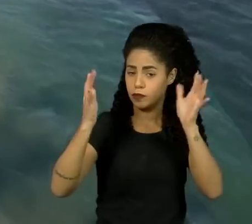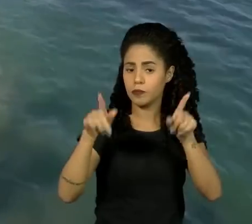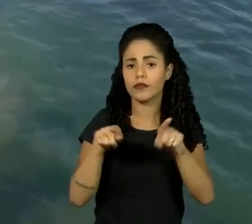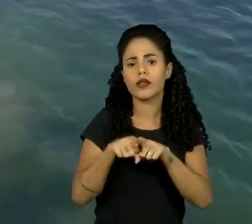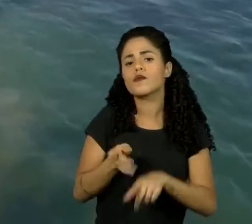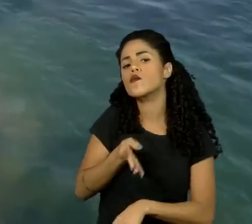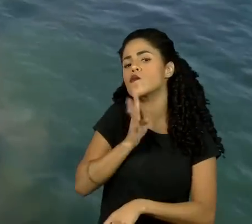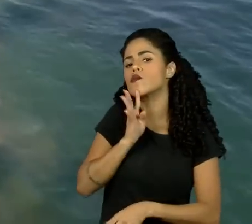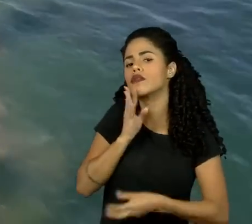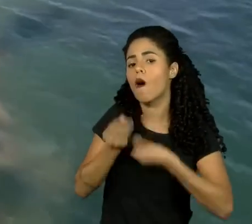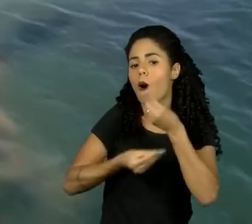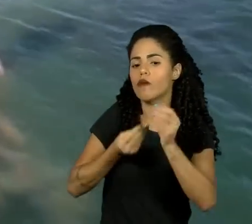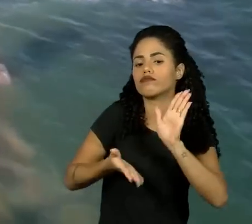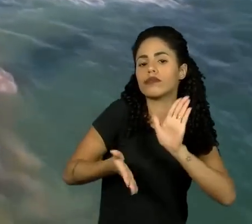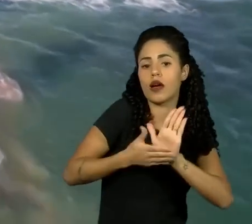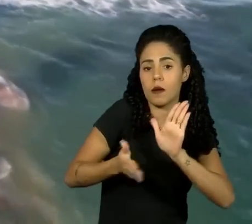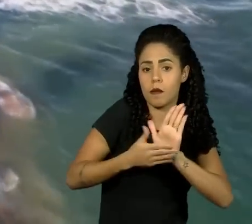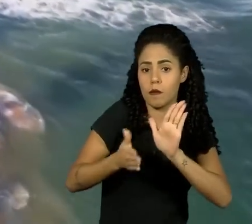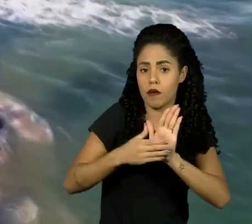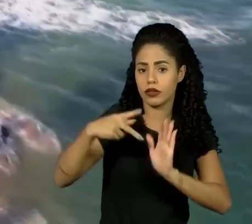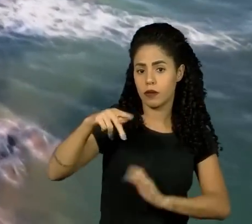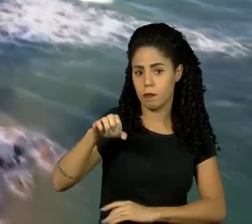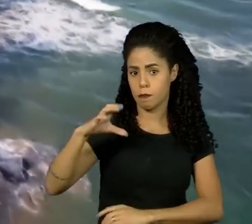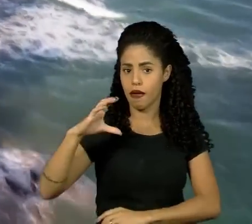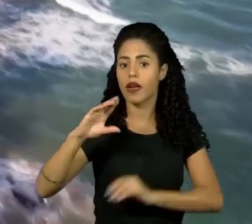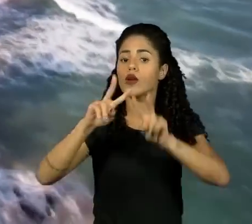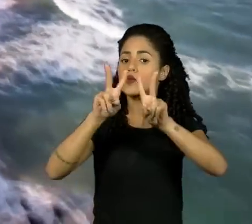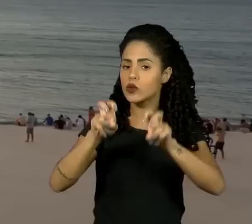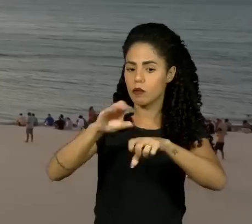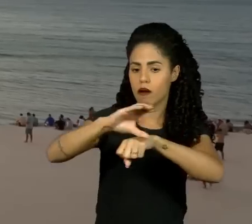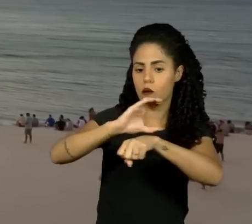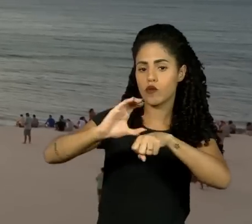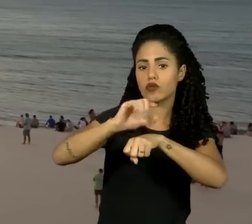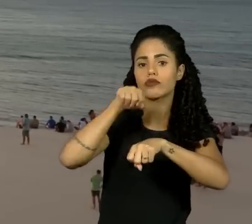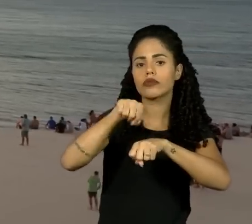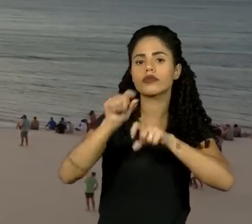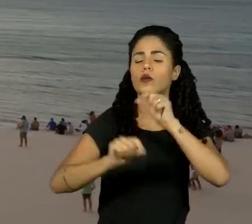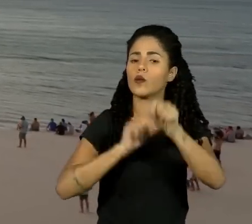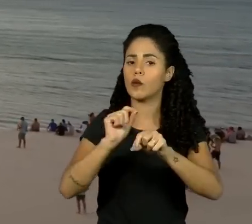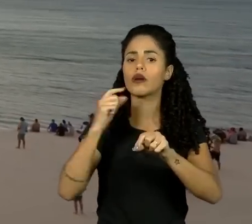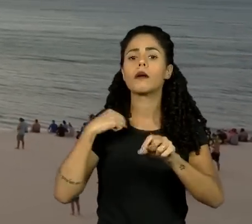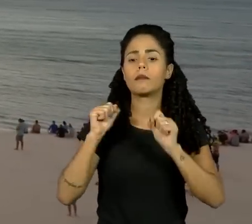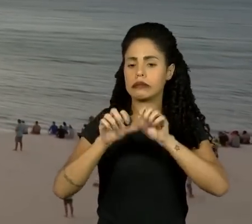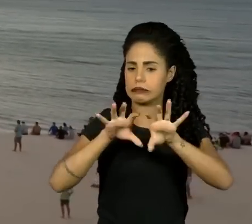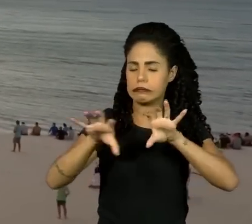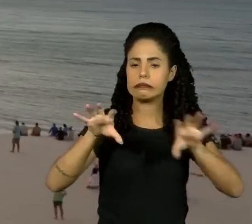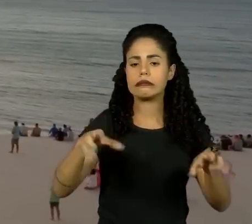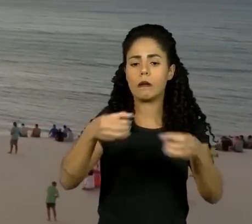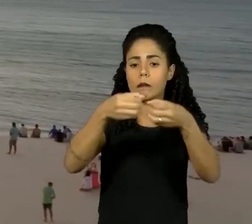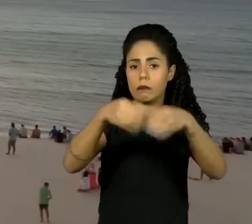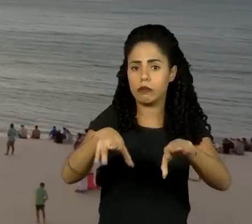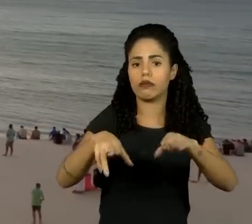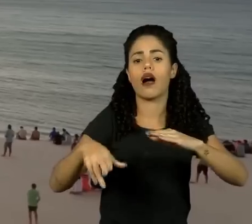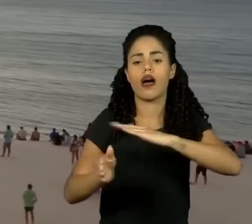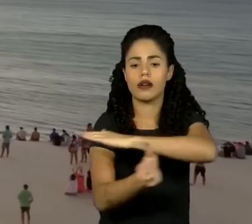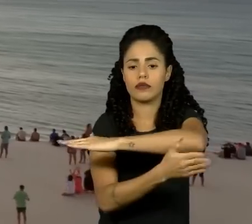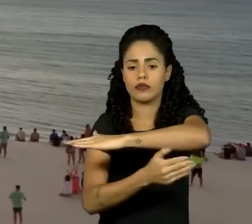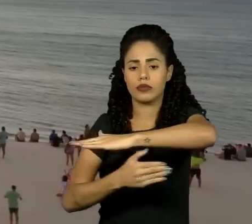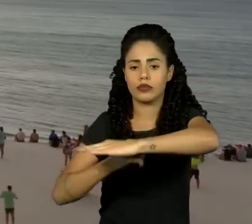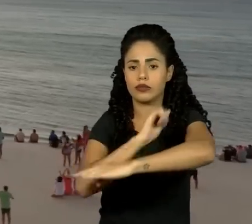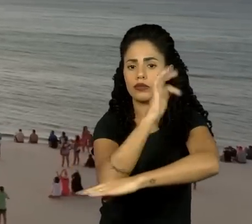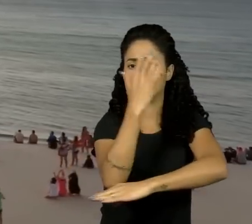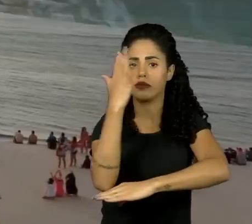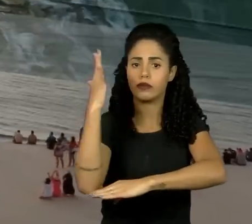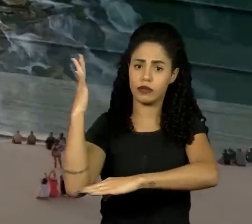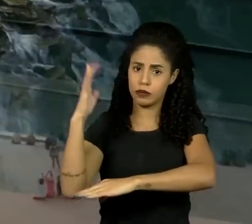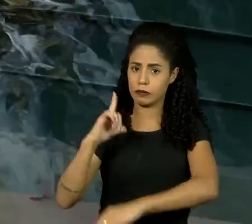Conheça também a proposta polêmica de emenda à Constituição que poderá causar grave impacto à biodiversidade marinha.